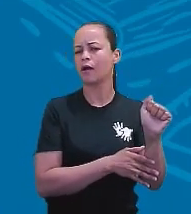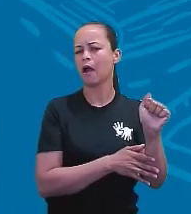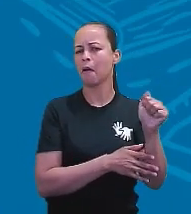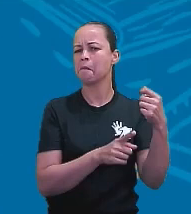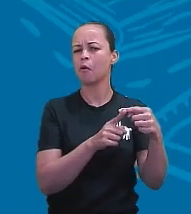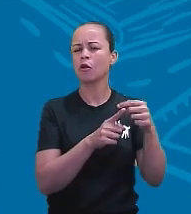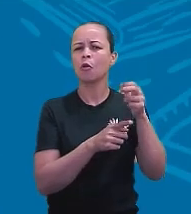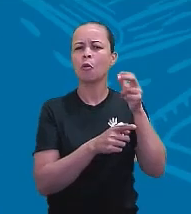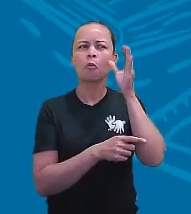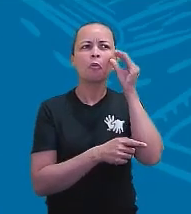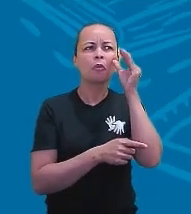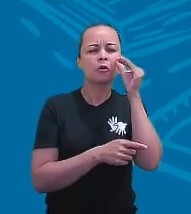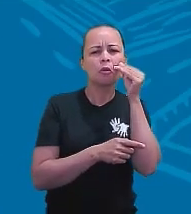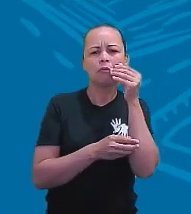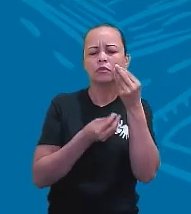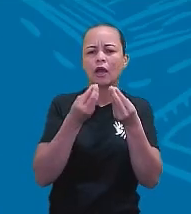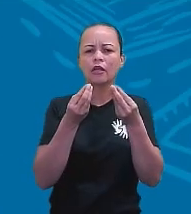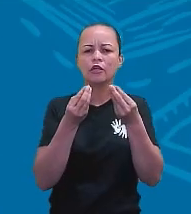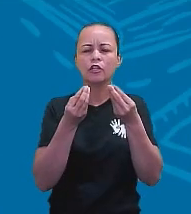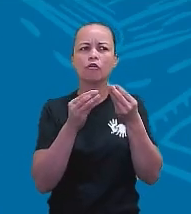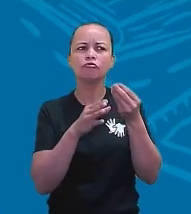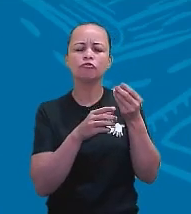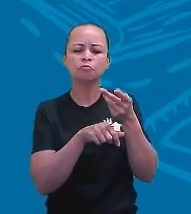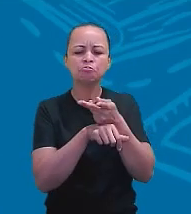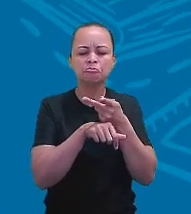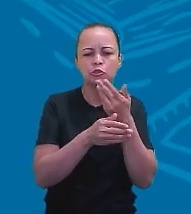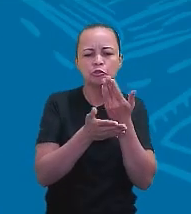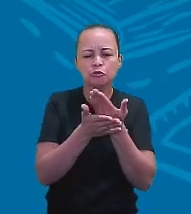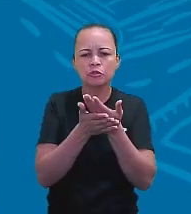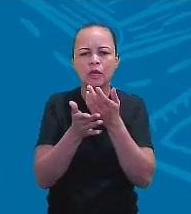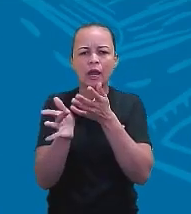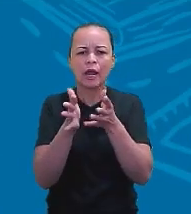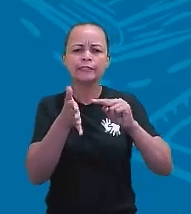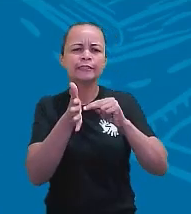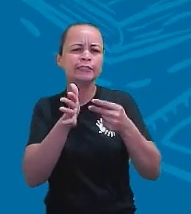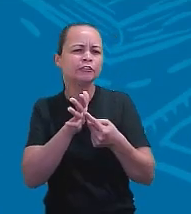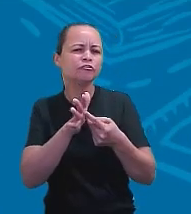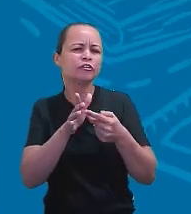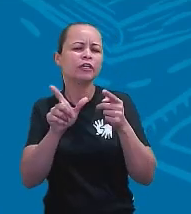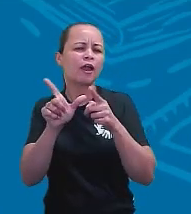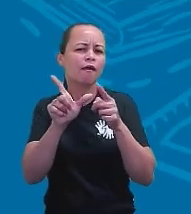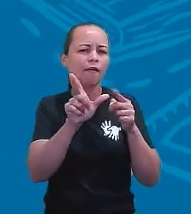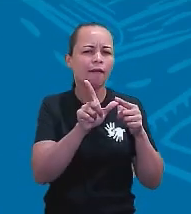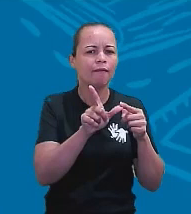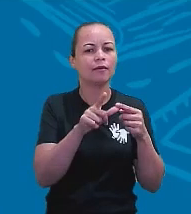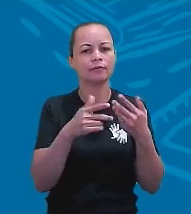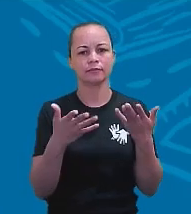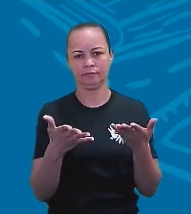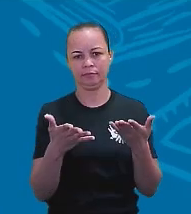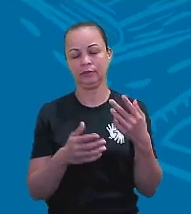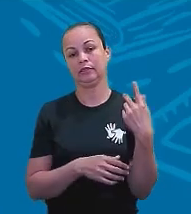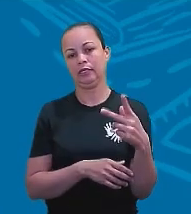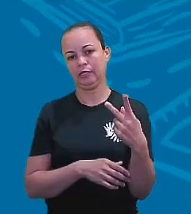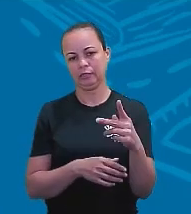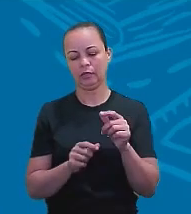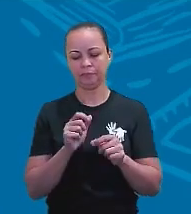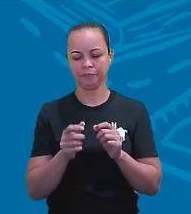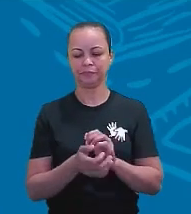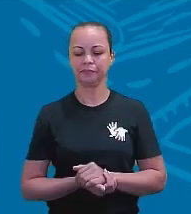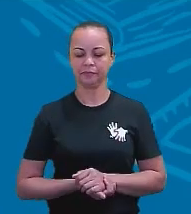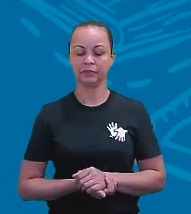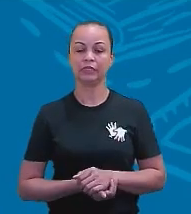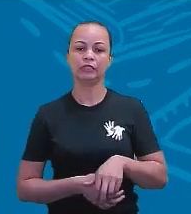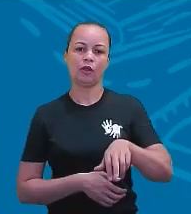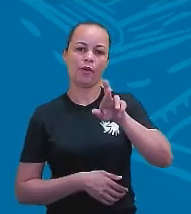RFF-SA? E aí eu fui, claro, saber o motivo dessa sigla, o que significava essa sigla. Então, é exatamente